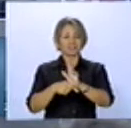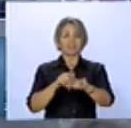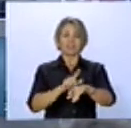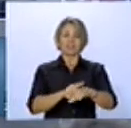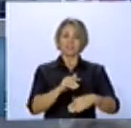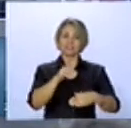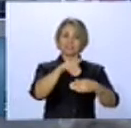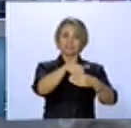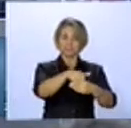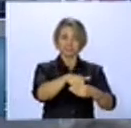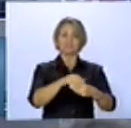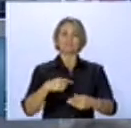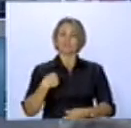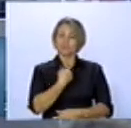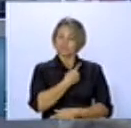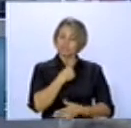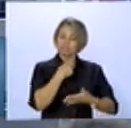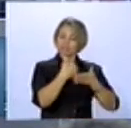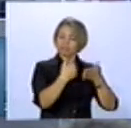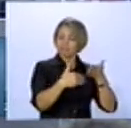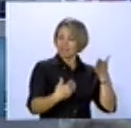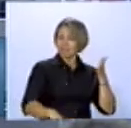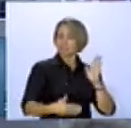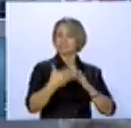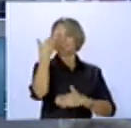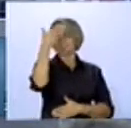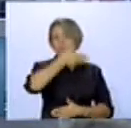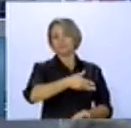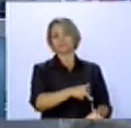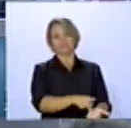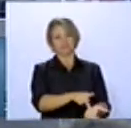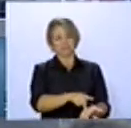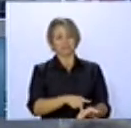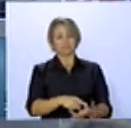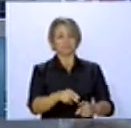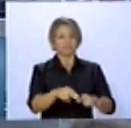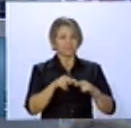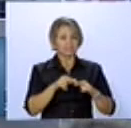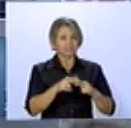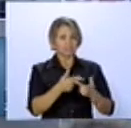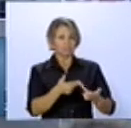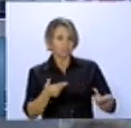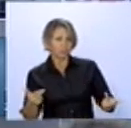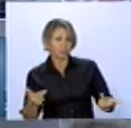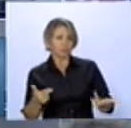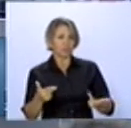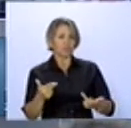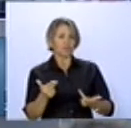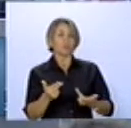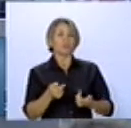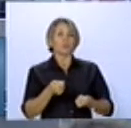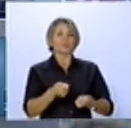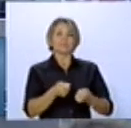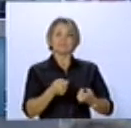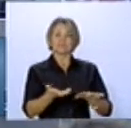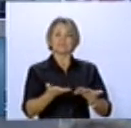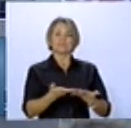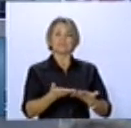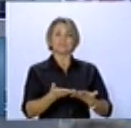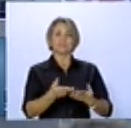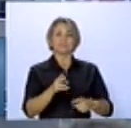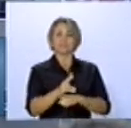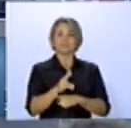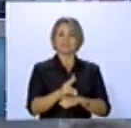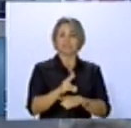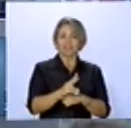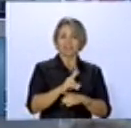Nós também temos dados que comprovam isso pois bem com a farra dos fiscais estaduais este poder